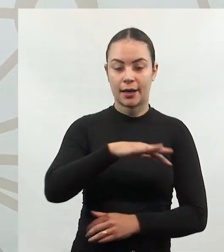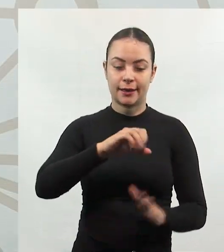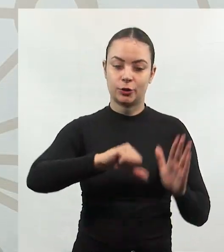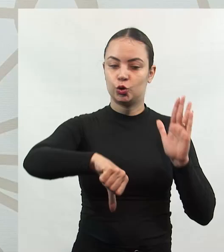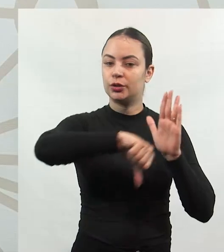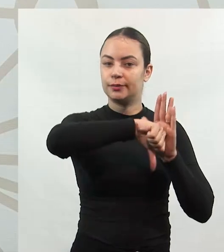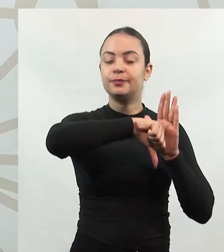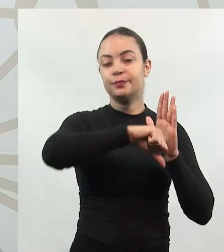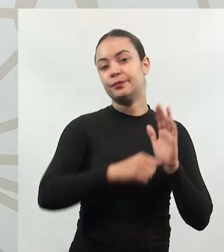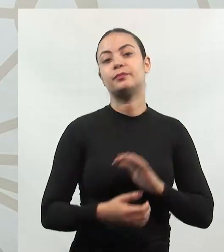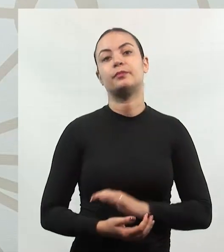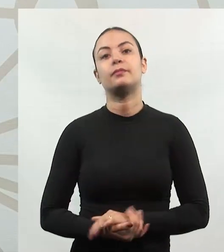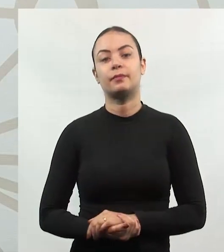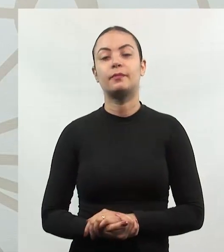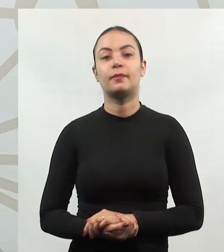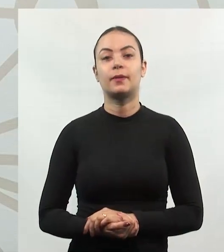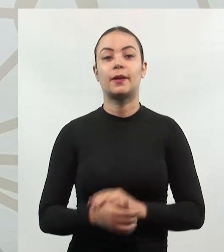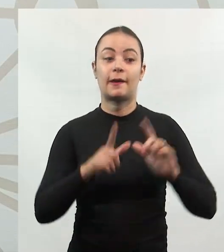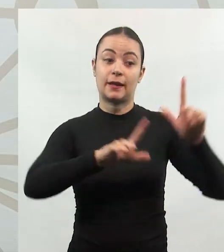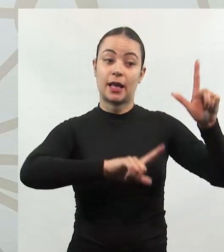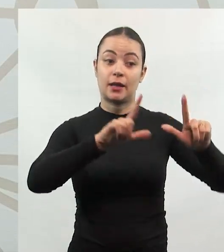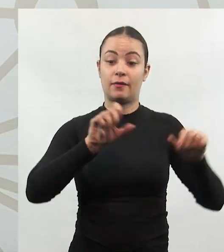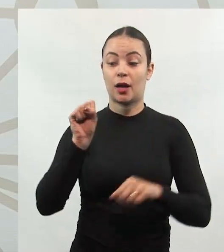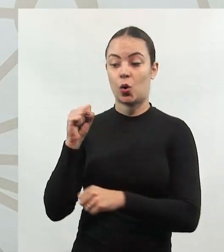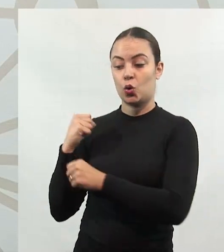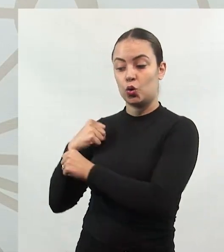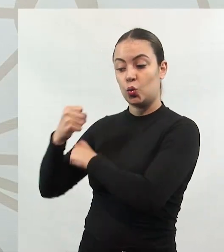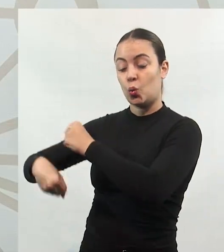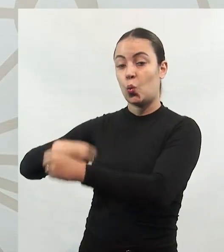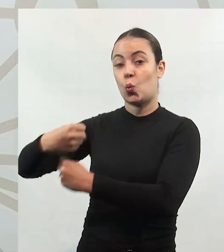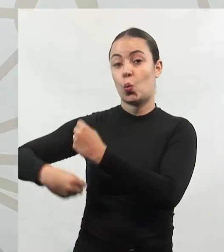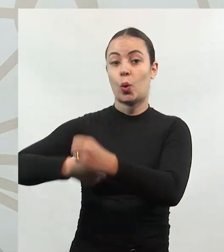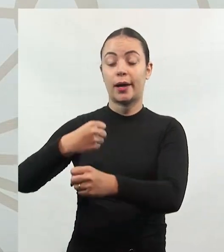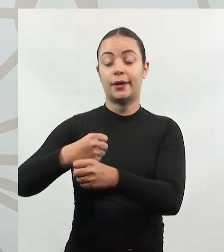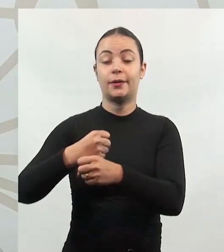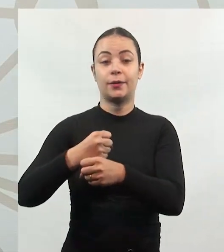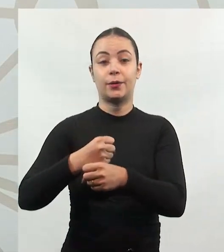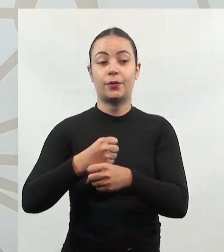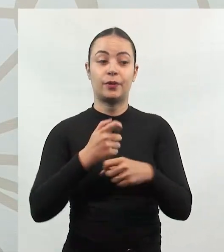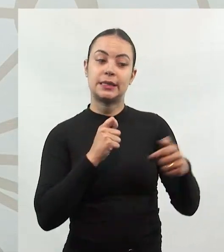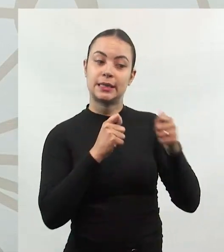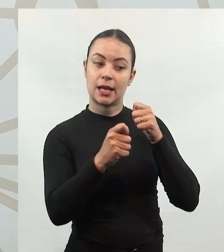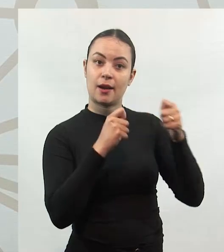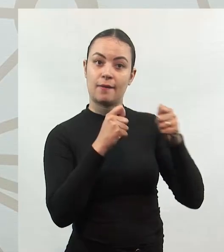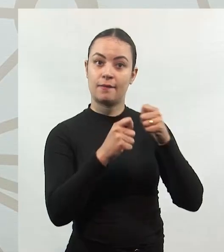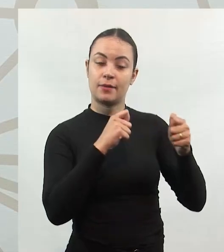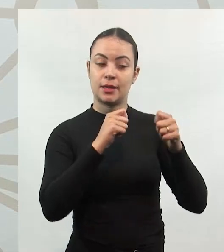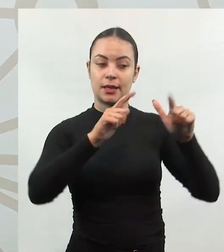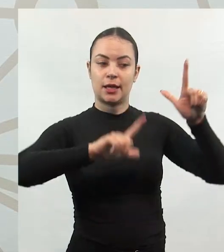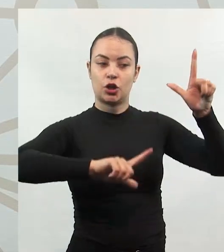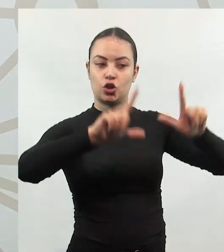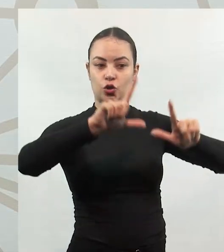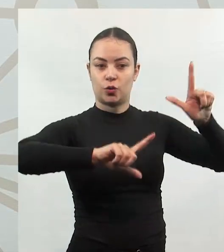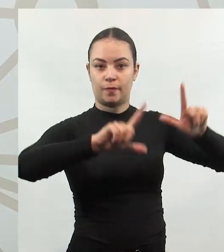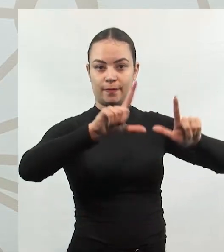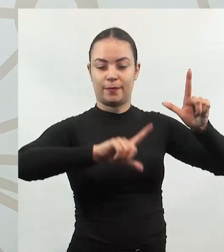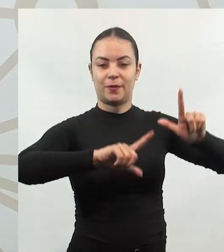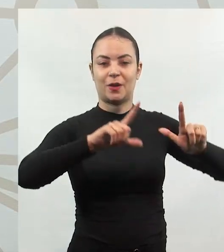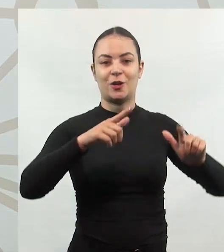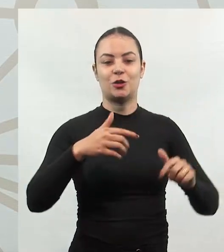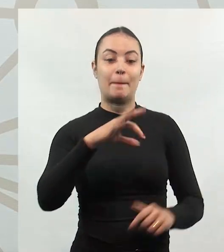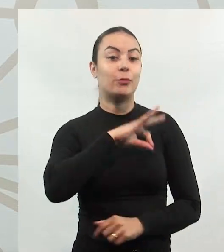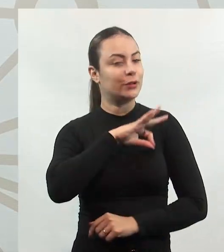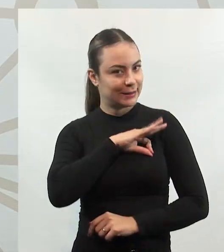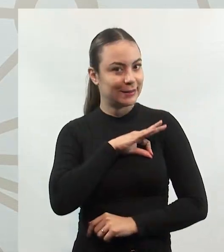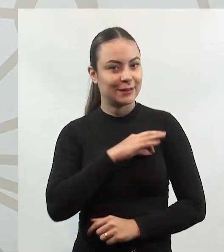né? Porque agora eu vou iniciar um curso de um EAD, né? Um ensino à distância, na área que eu sempre